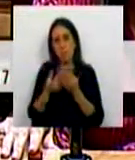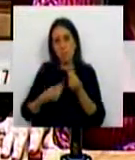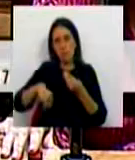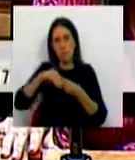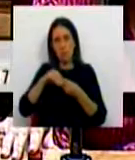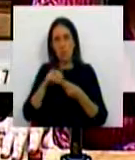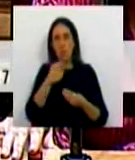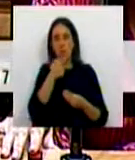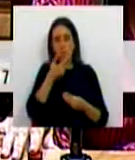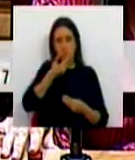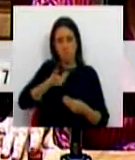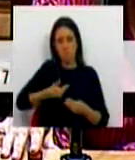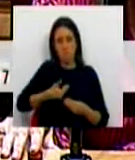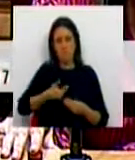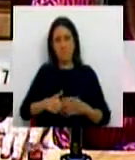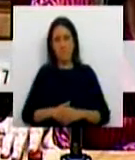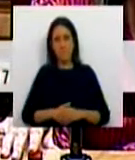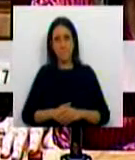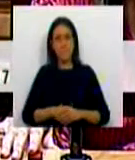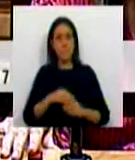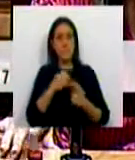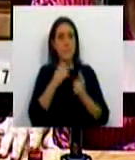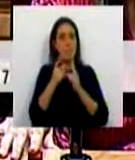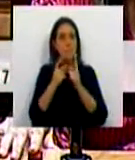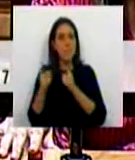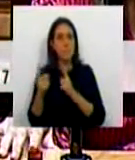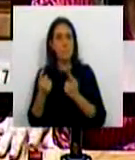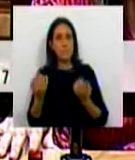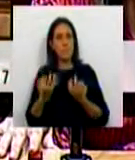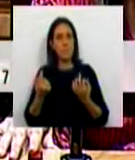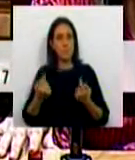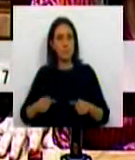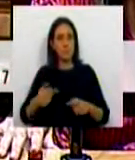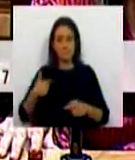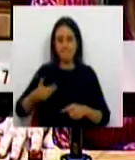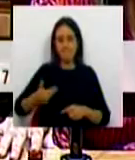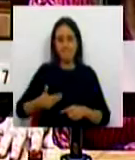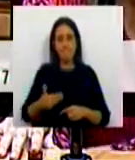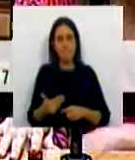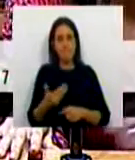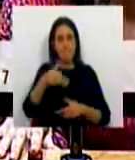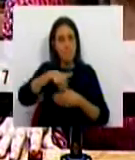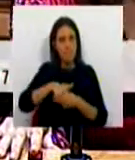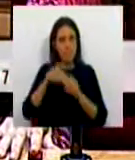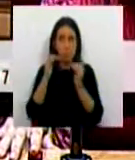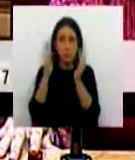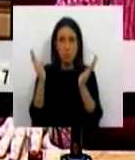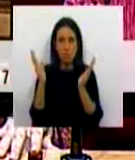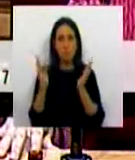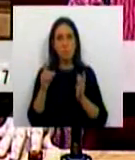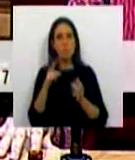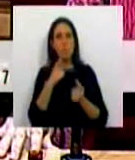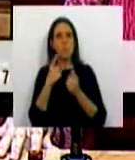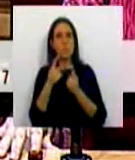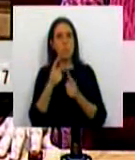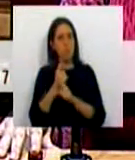seja solicitada. O diálogo que temos vindo a construir interna e externamente é um